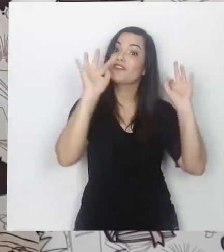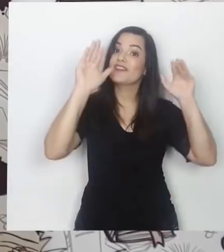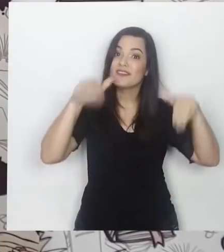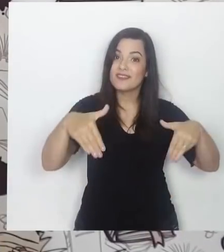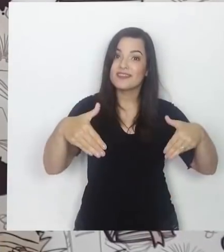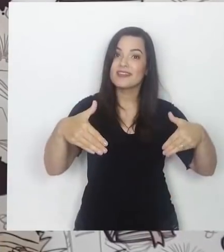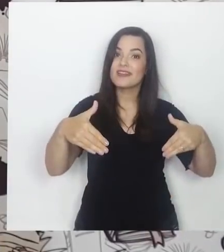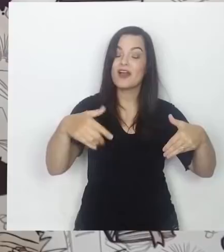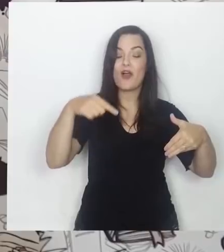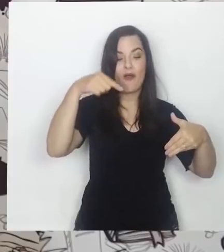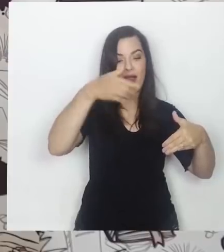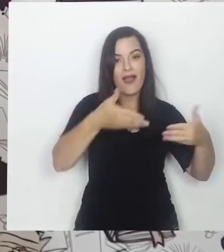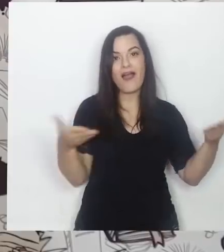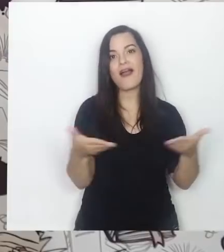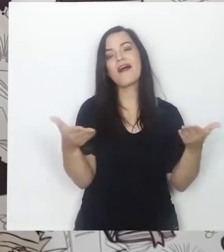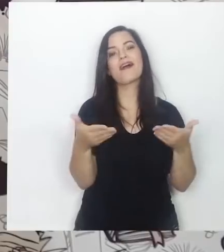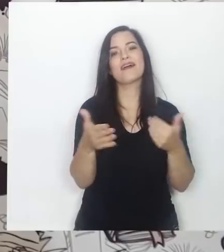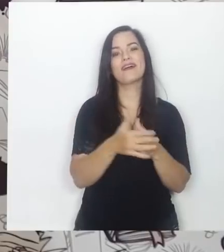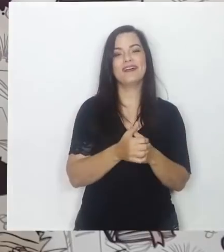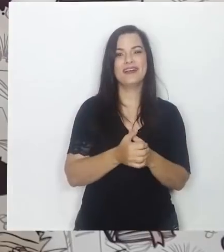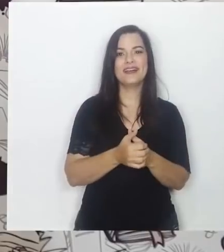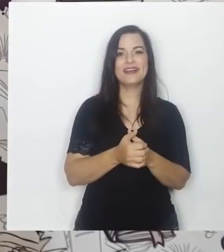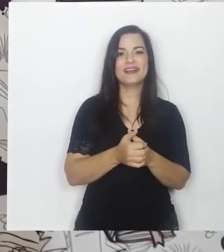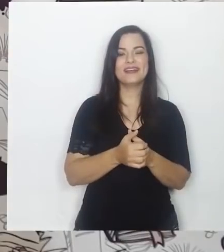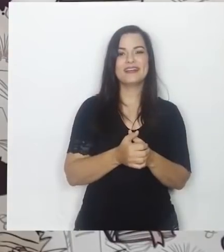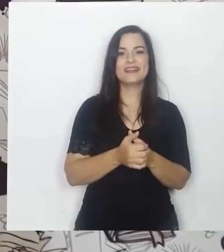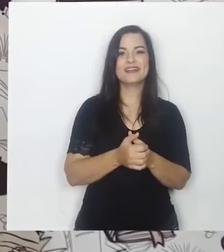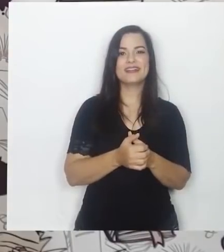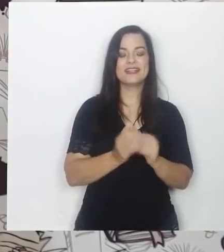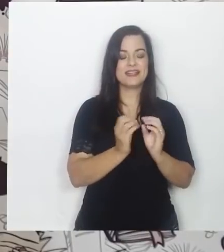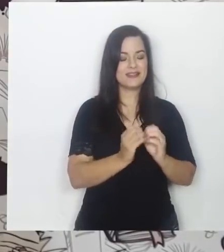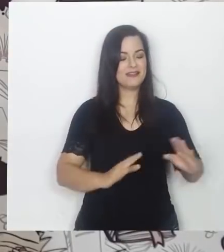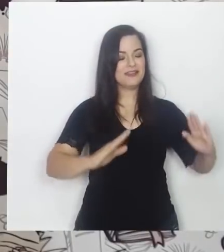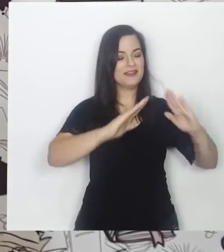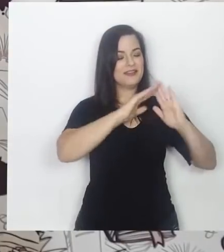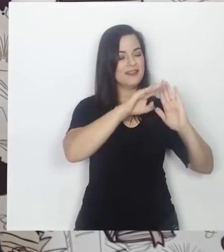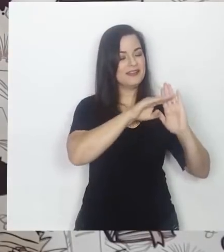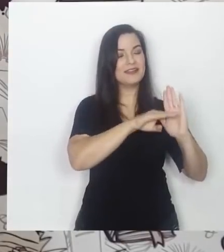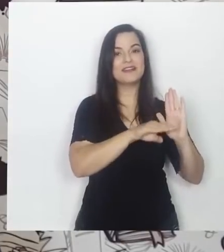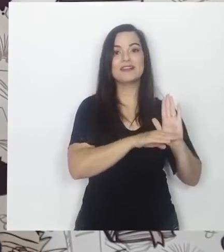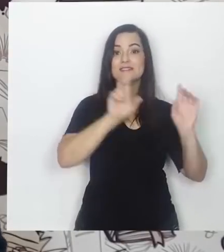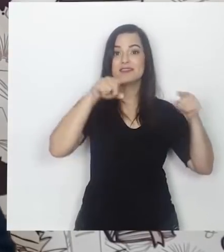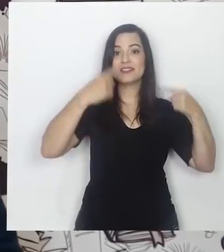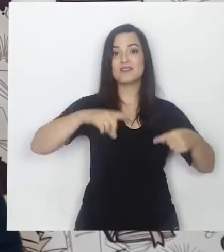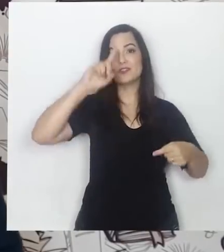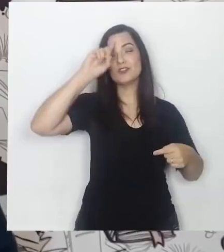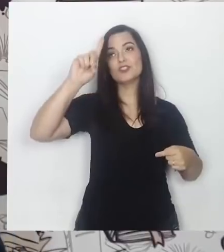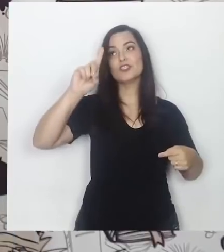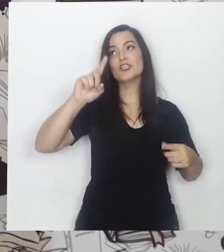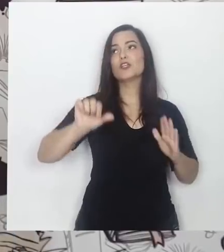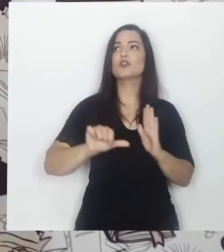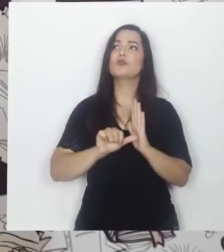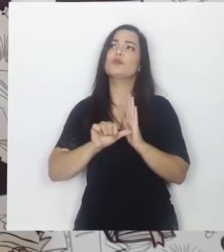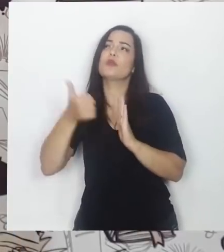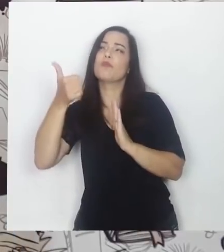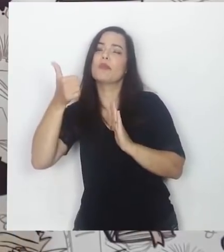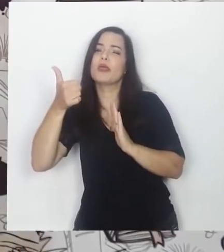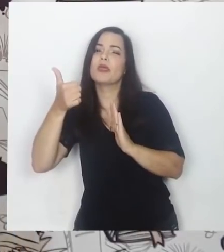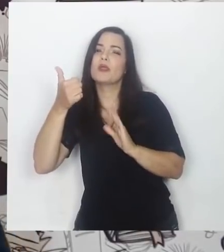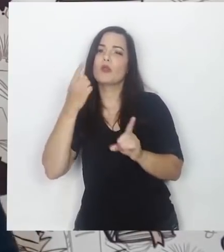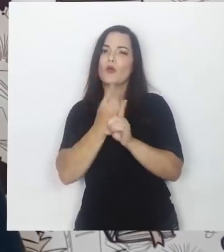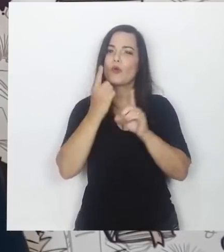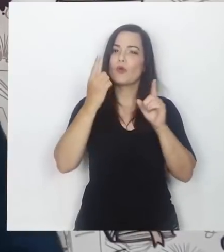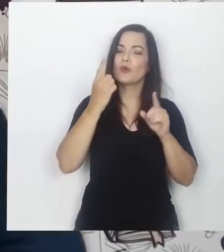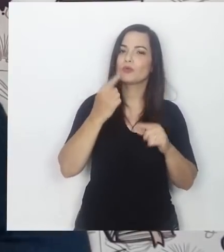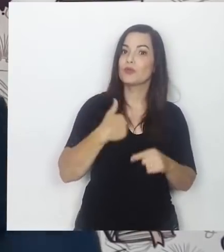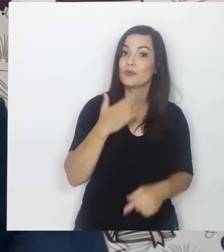etapa que nós tivemos aqui no Saberes em Casa com os desafios do dia. No nosso primeiro encontro, eu pedi para vocês fazerem